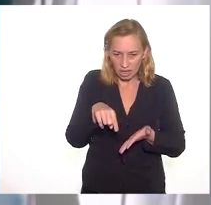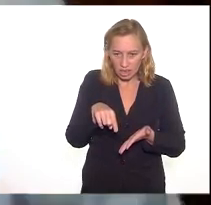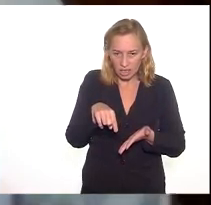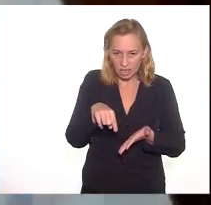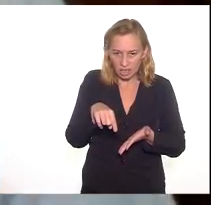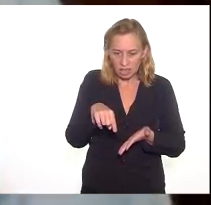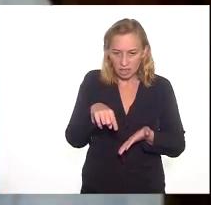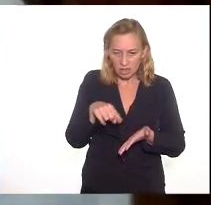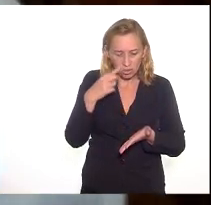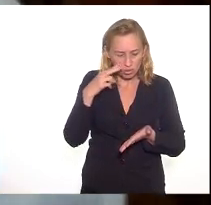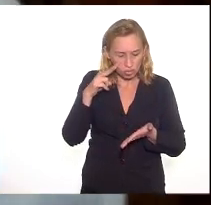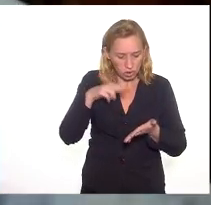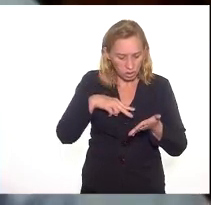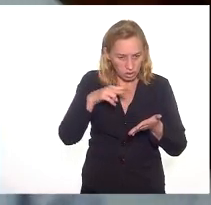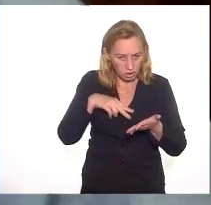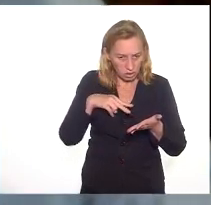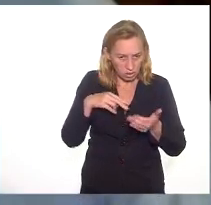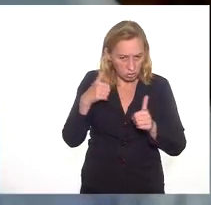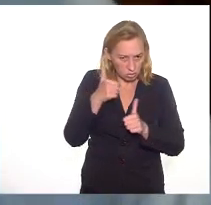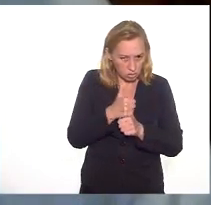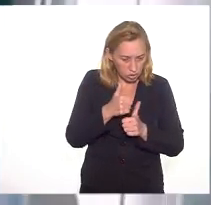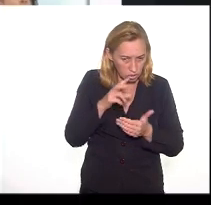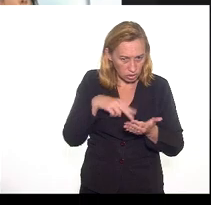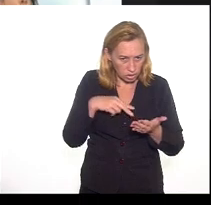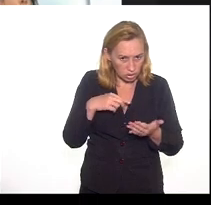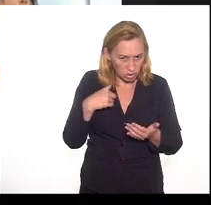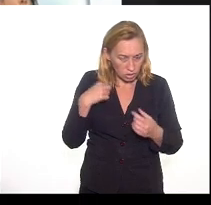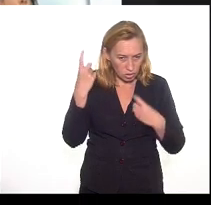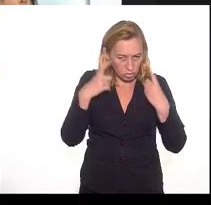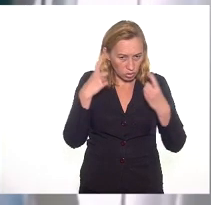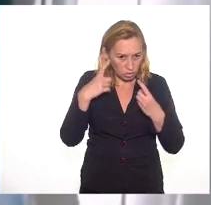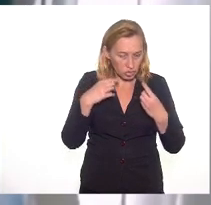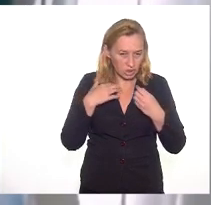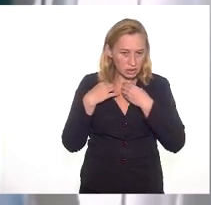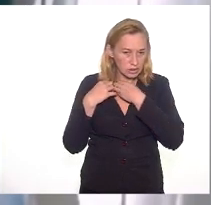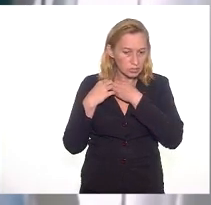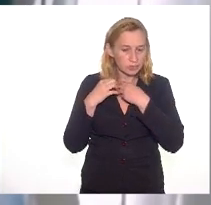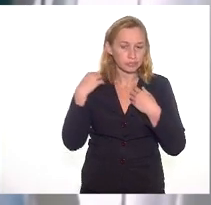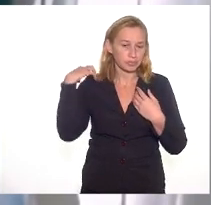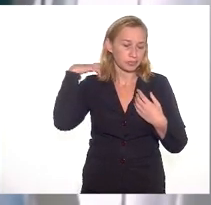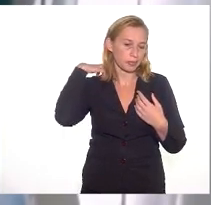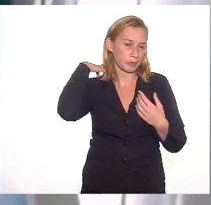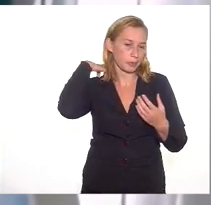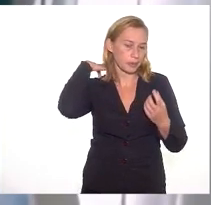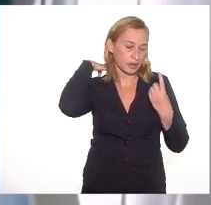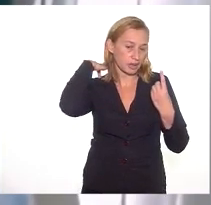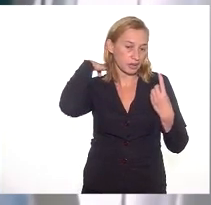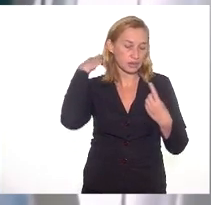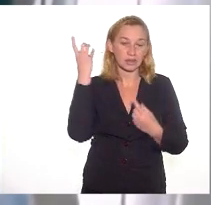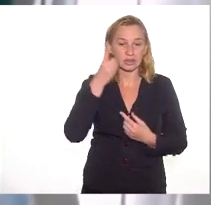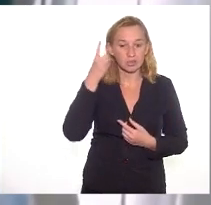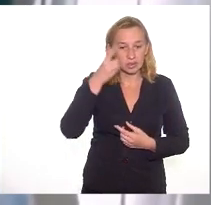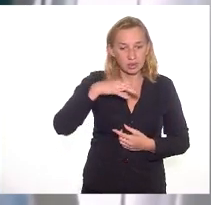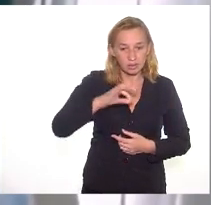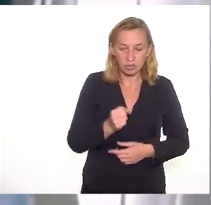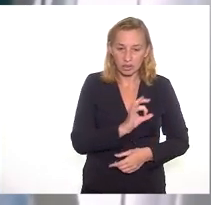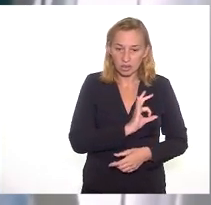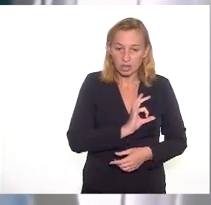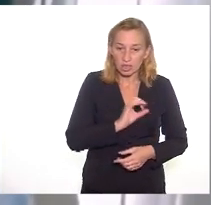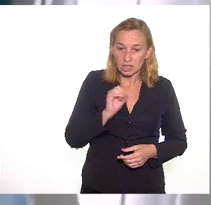Deixa eu terminar de pegar o substitutivo aqui. Eu estou preocupado com a ponderação pertinente da deputada Marta Rocha, mas se a sua subemenda